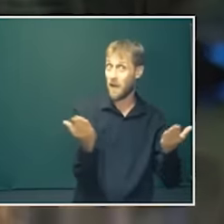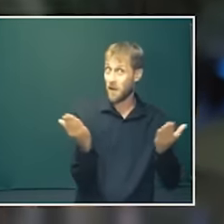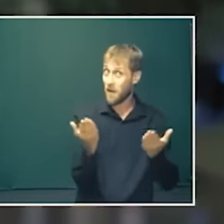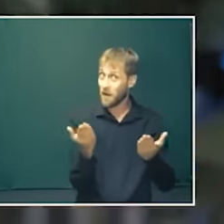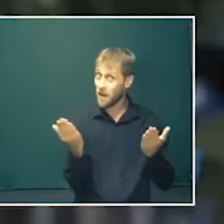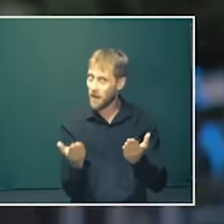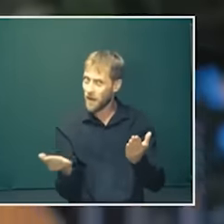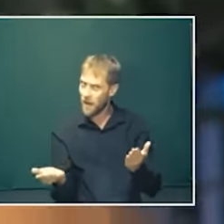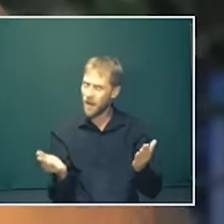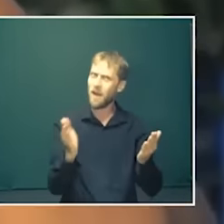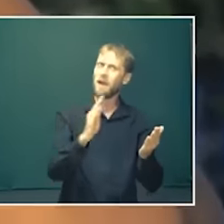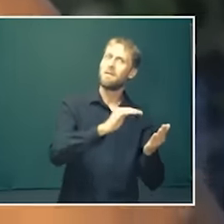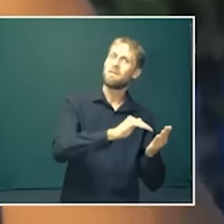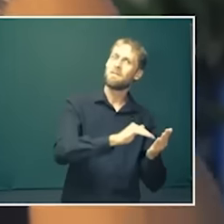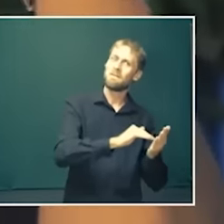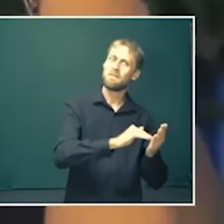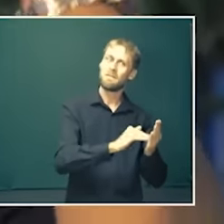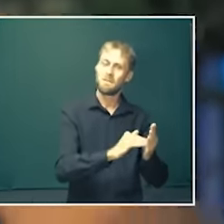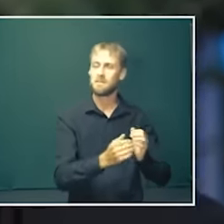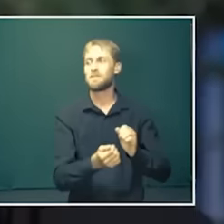hora é agora.